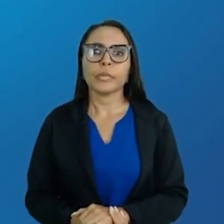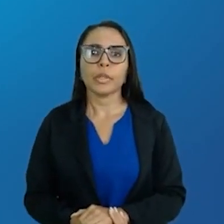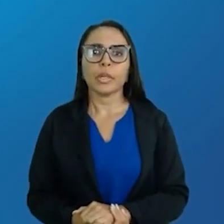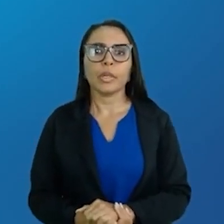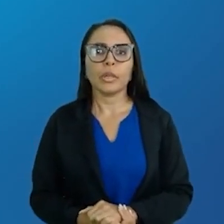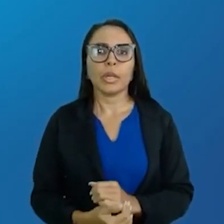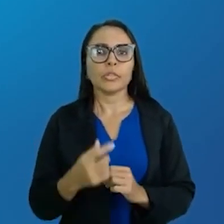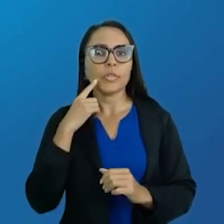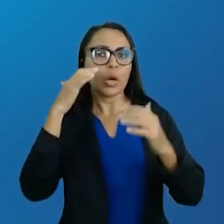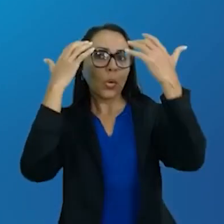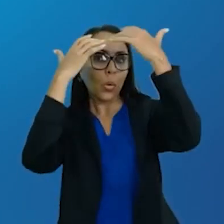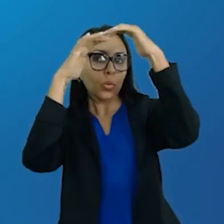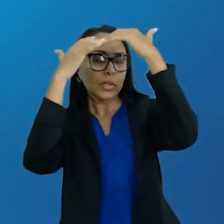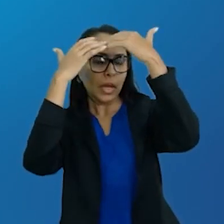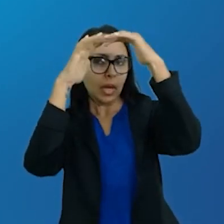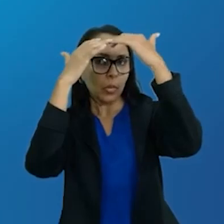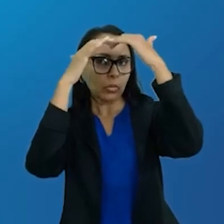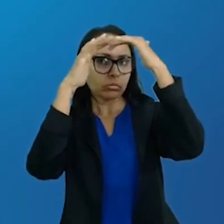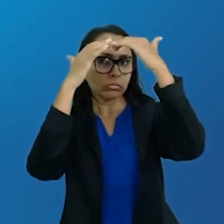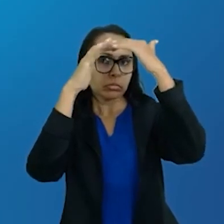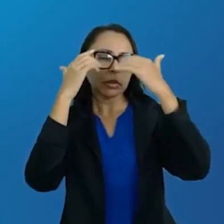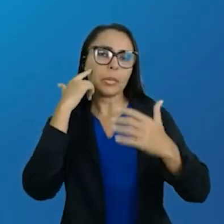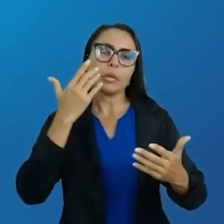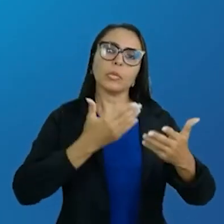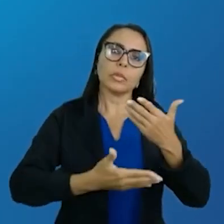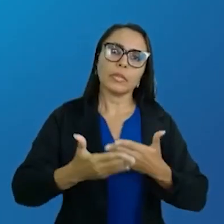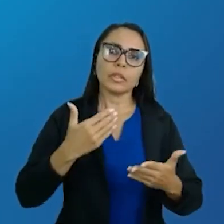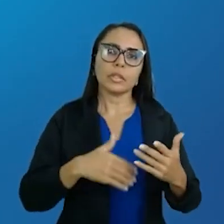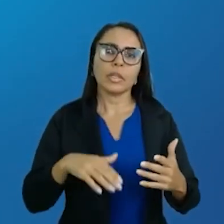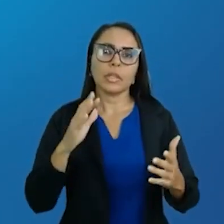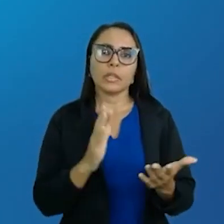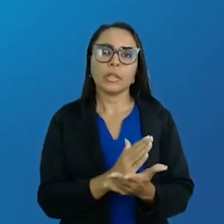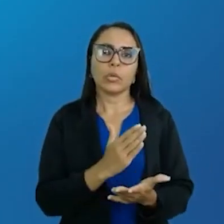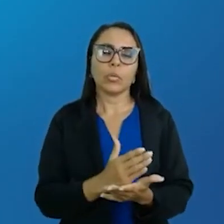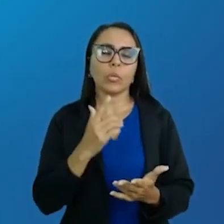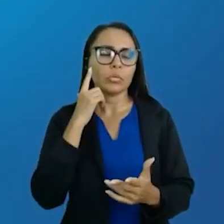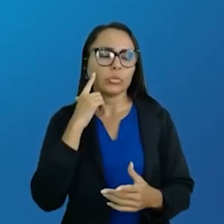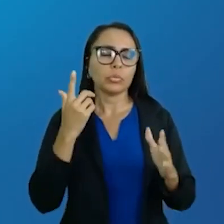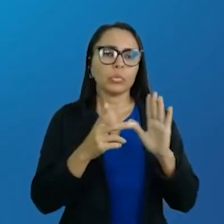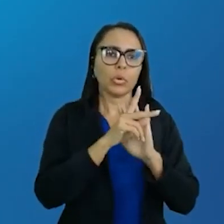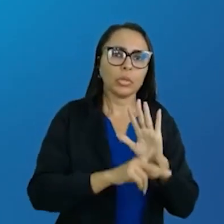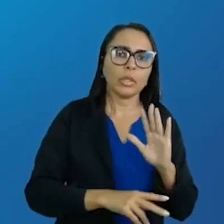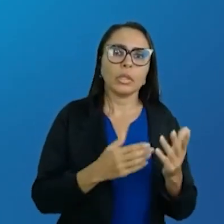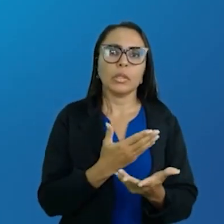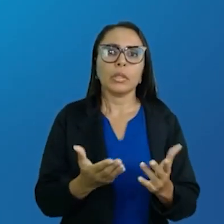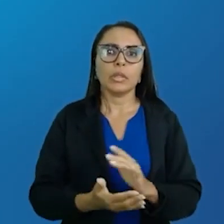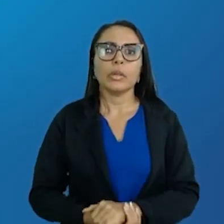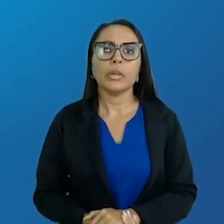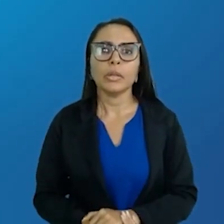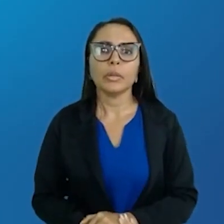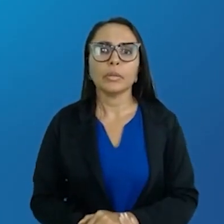como o cérebro pode nos influenciar em determinadas situações através da interpretação do que nós vemos. A Gestalt é uma teoria fundada por